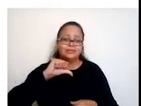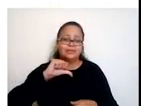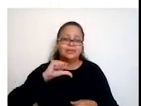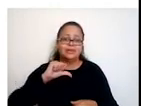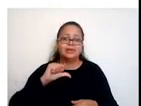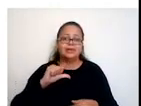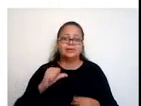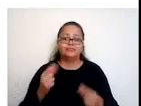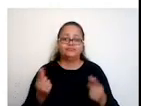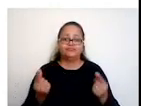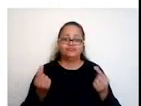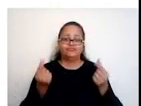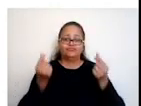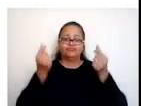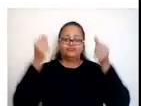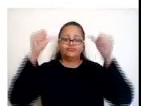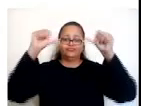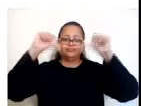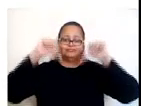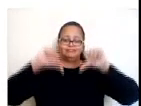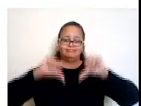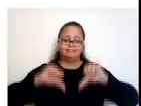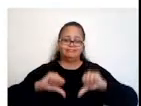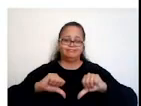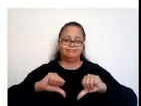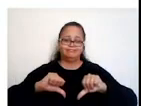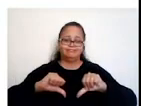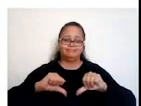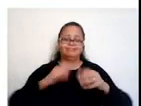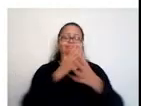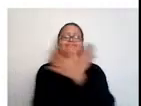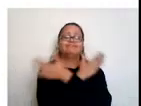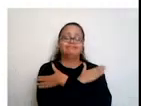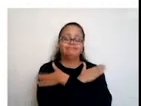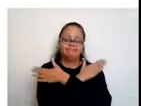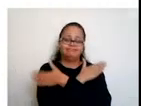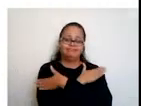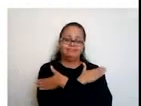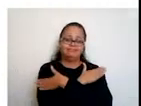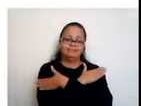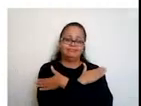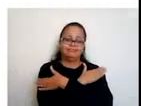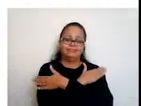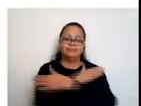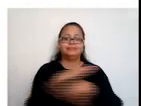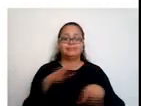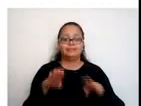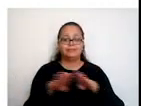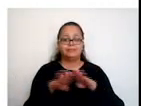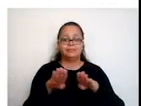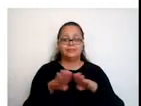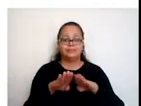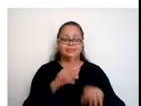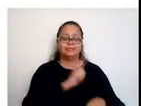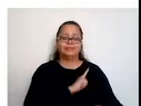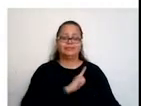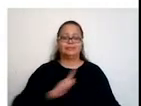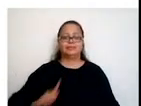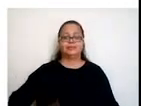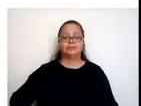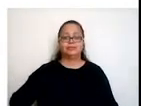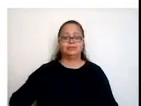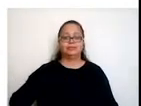uma grave crise econômica e uma forte onda de desemprego que tinham sido provocadas por medidas do